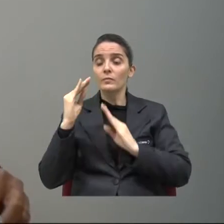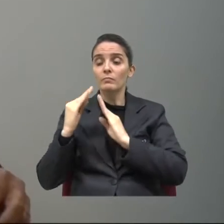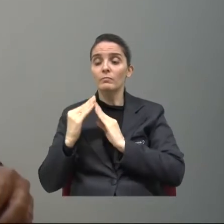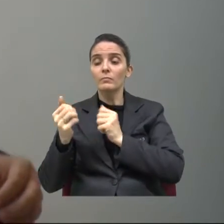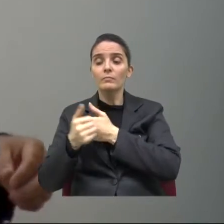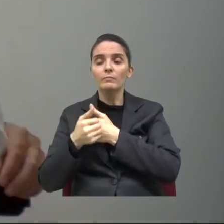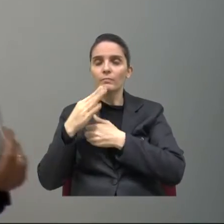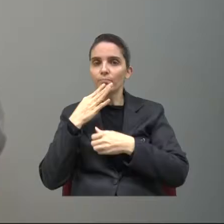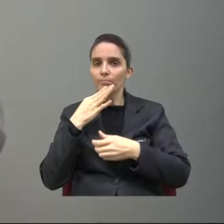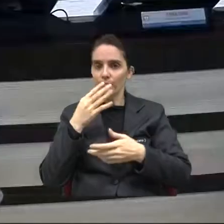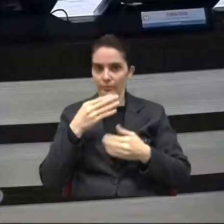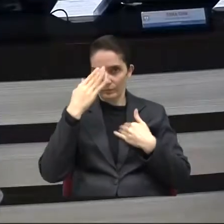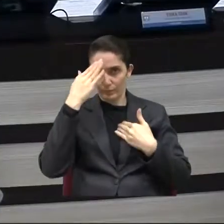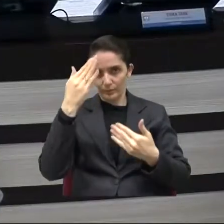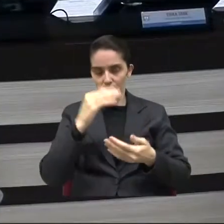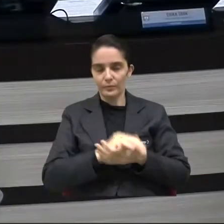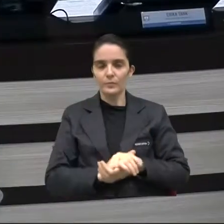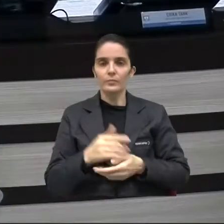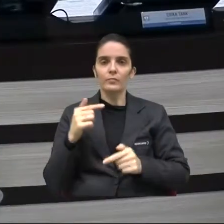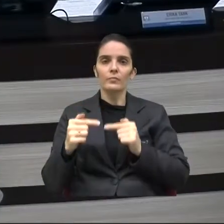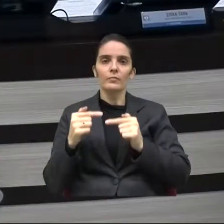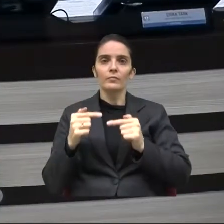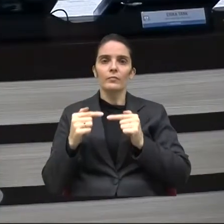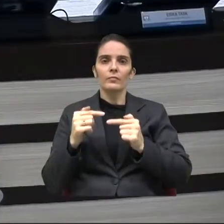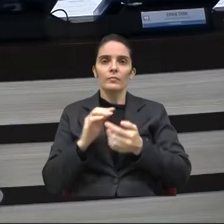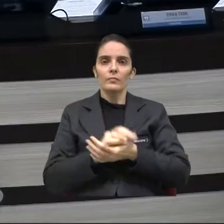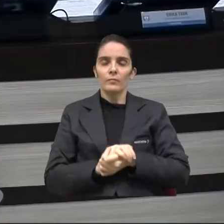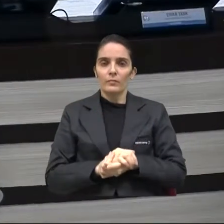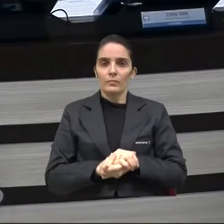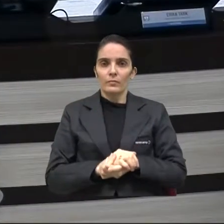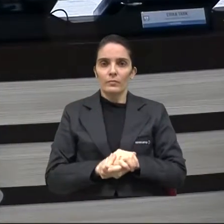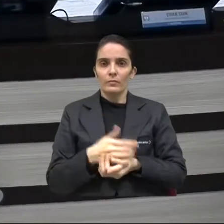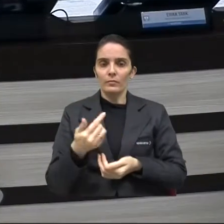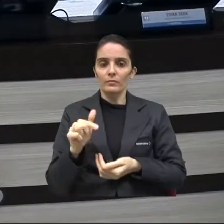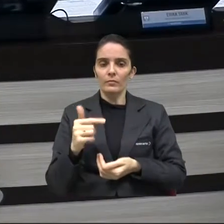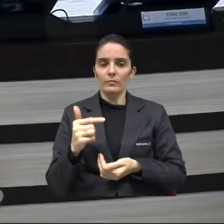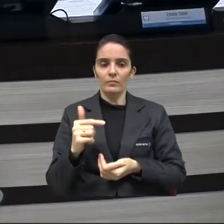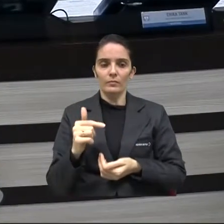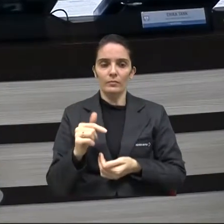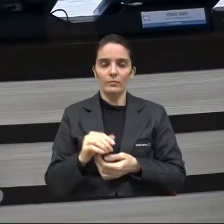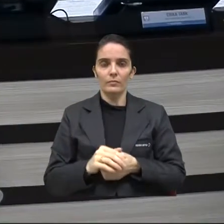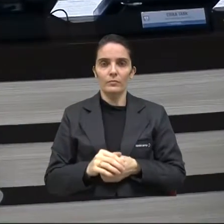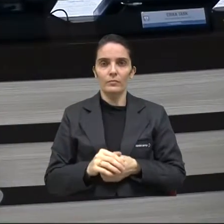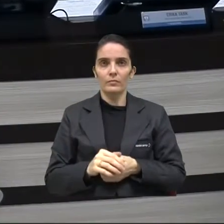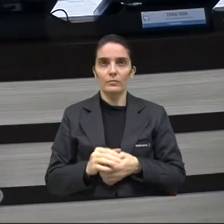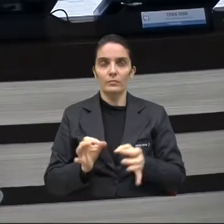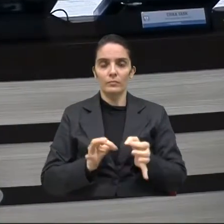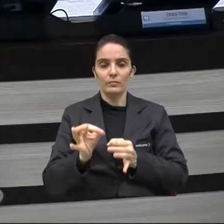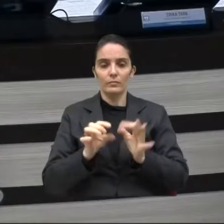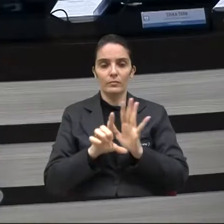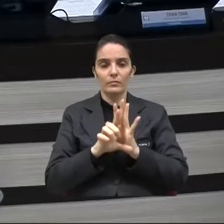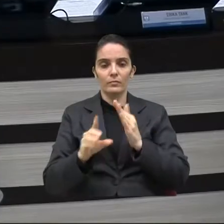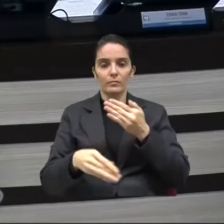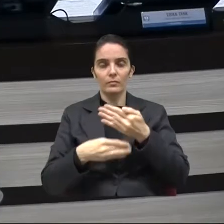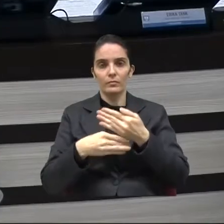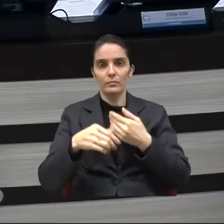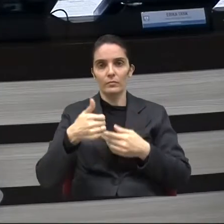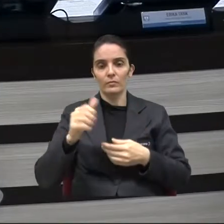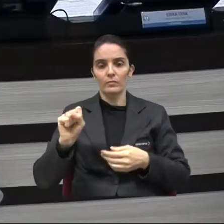obrigado. Continue a discussão. Não havendo projeto de lei